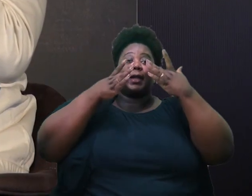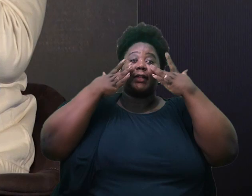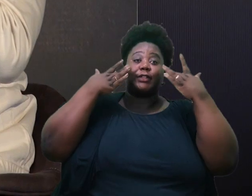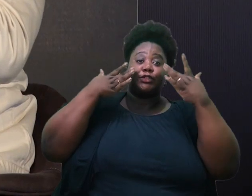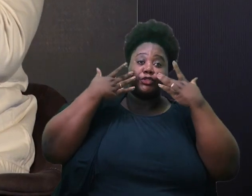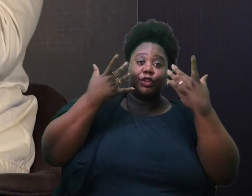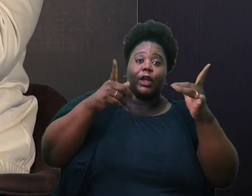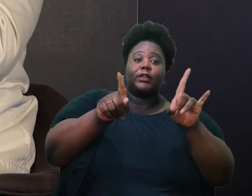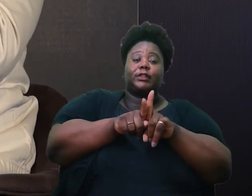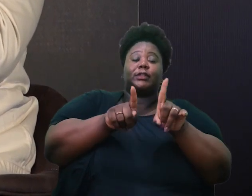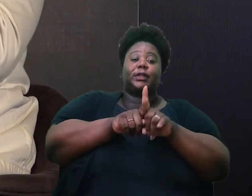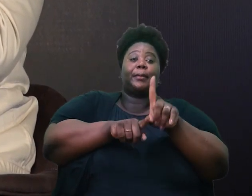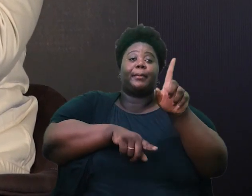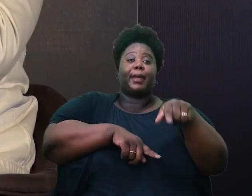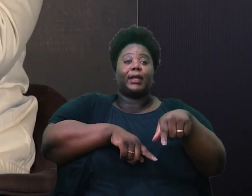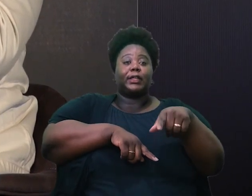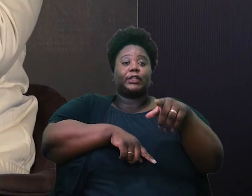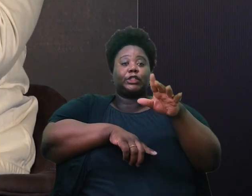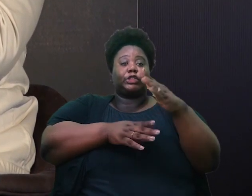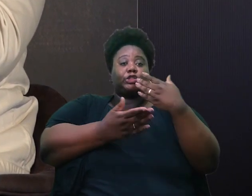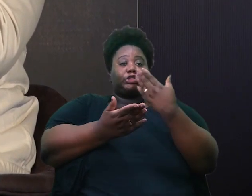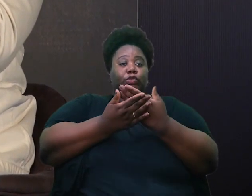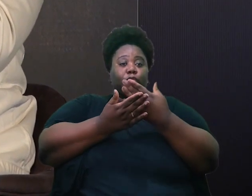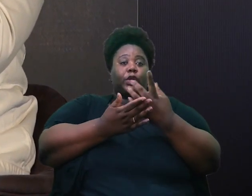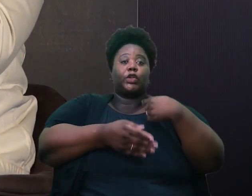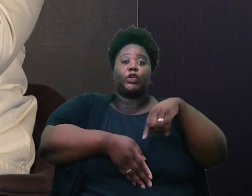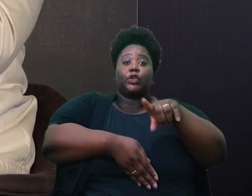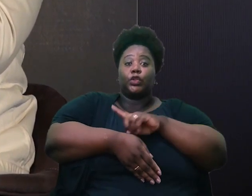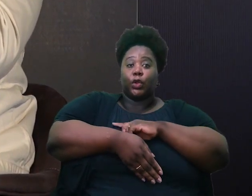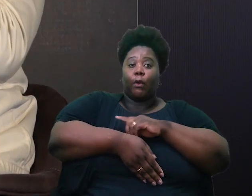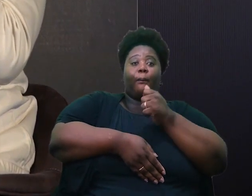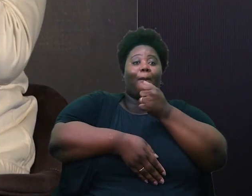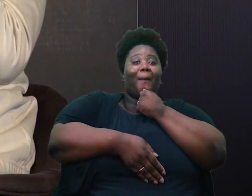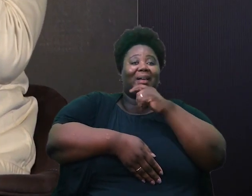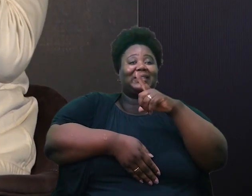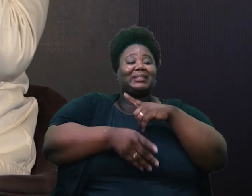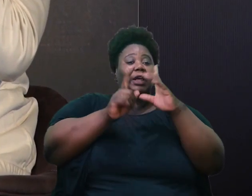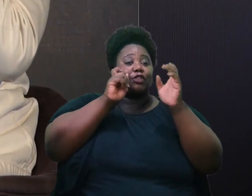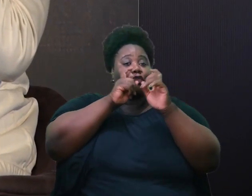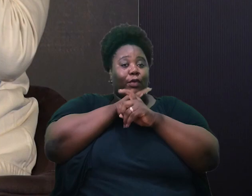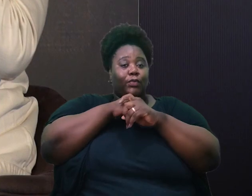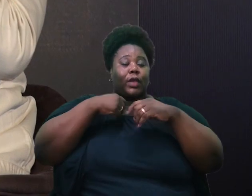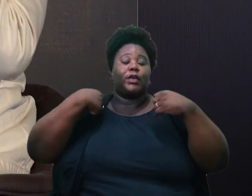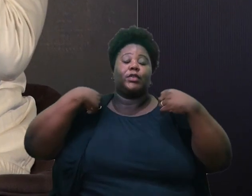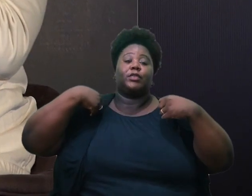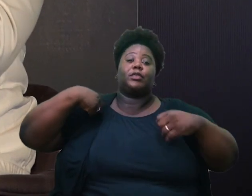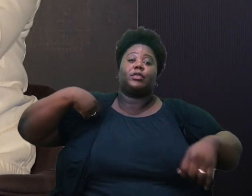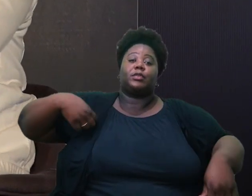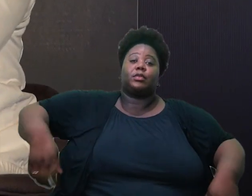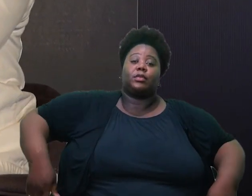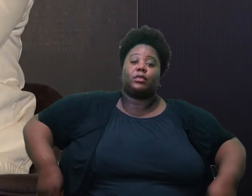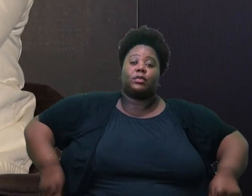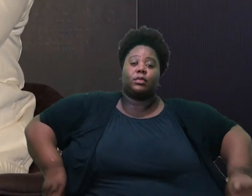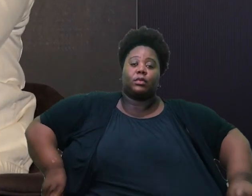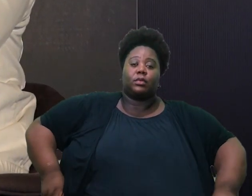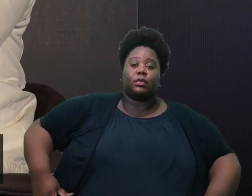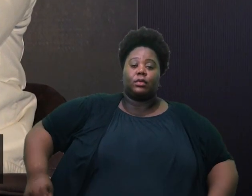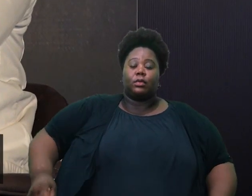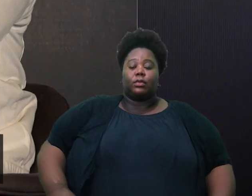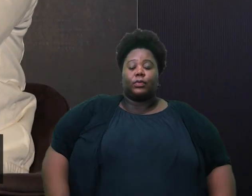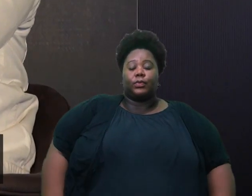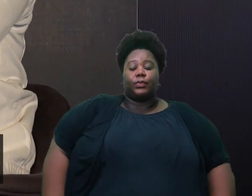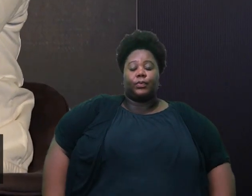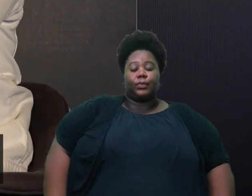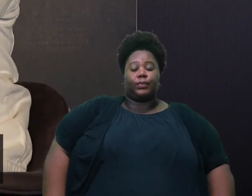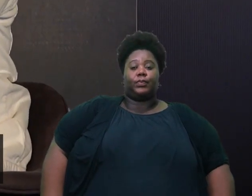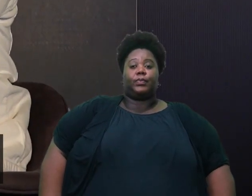como estudantes, nós ainda temos a dificuldade de ver nas disciplinas, por